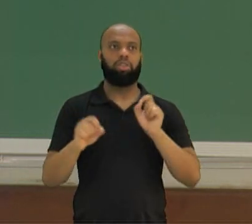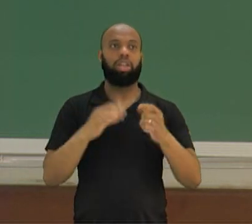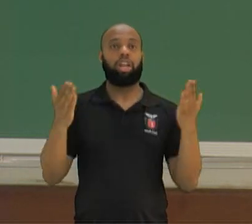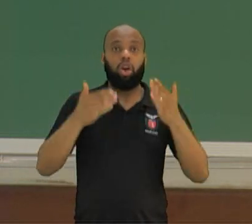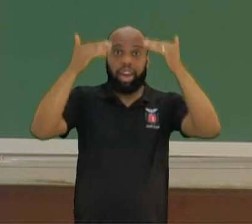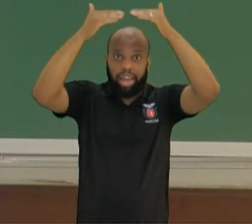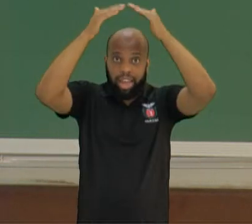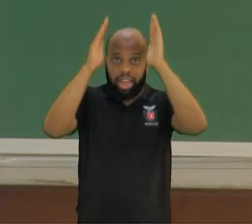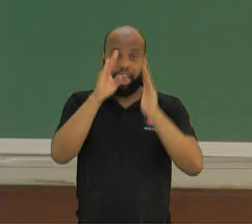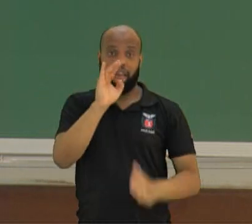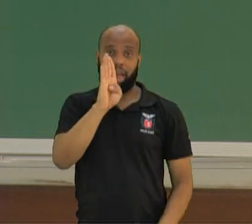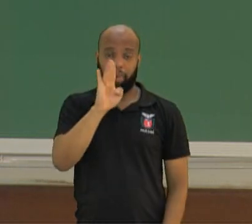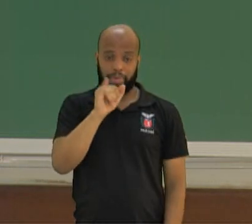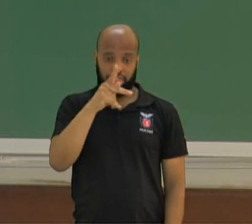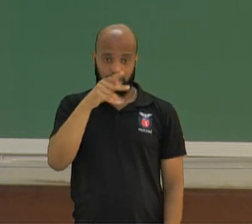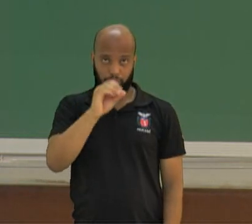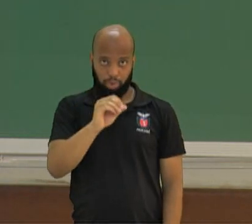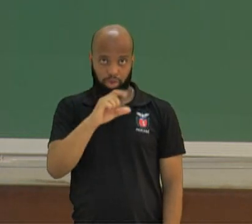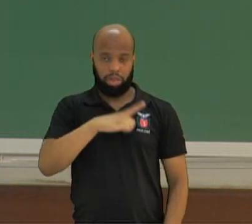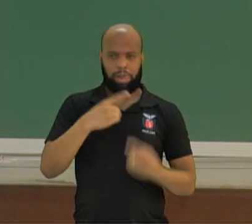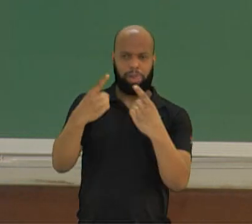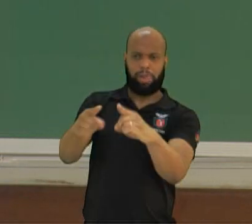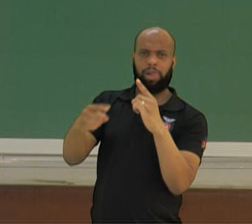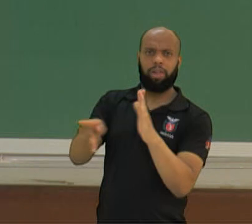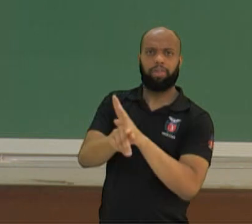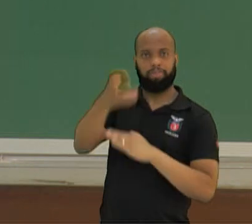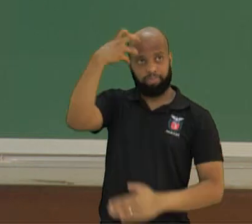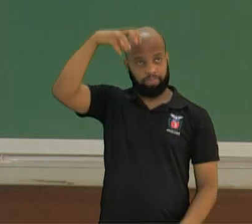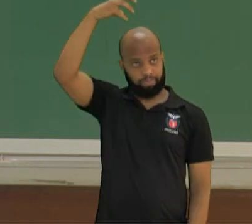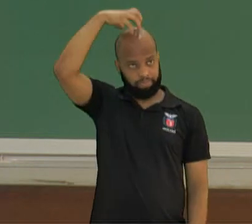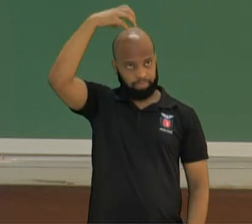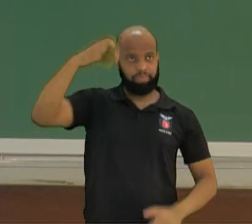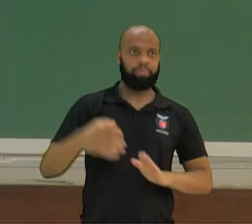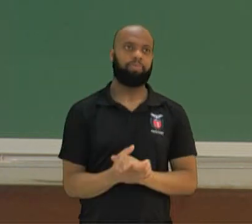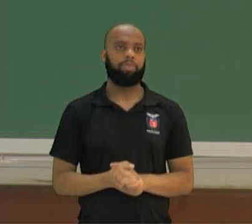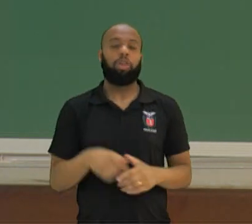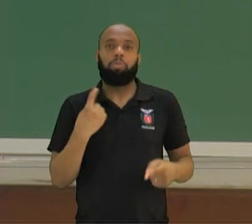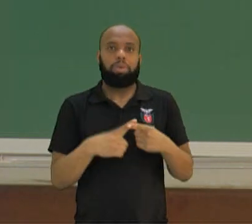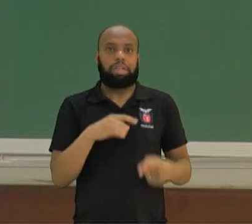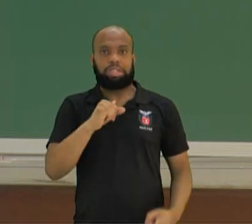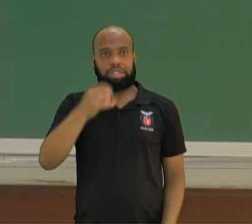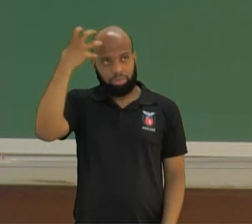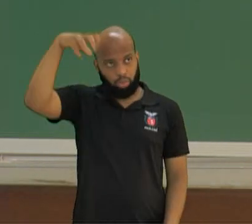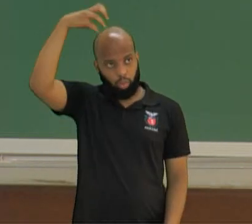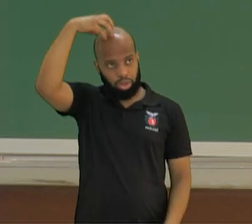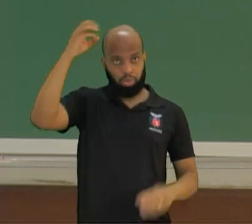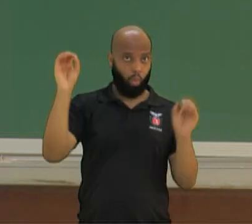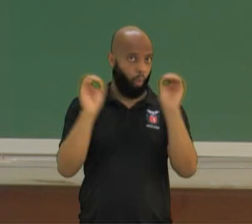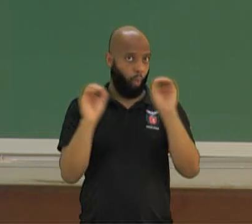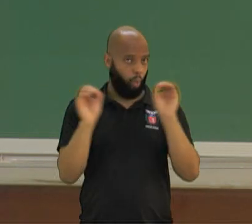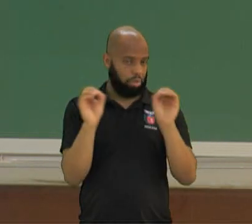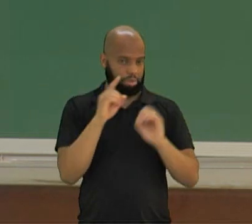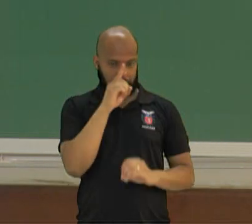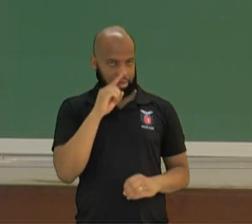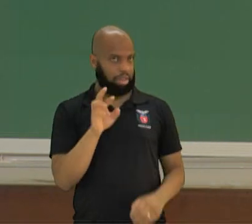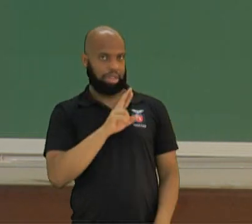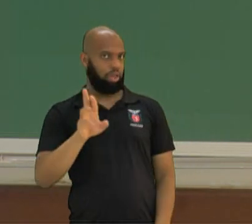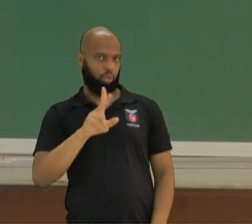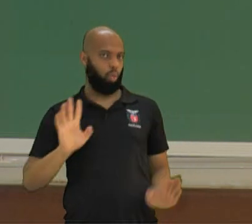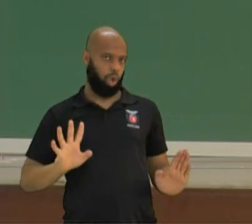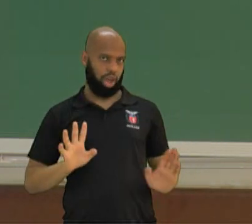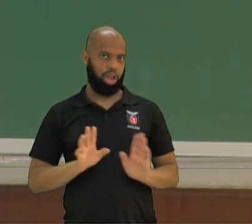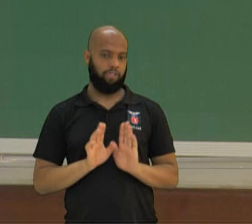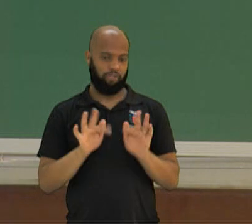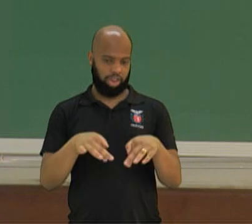está ameaçando diretamente o rei. Ou seja, o rei está sendo ameaçado, porque se o rei não estiver ameaçado, não é xeque nem